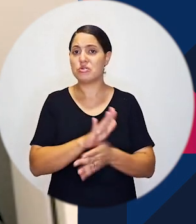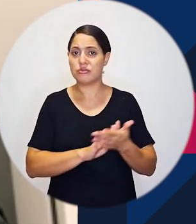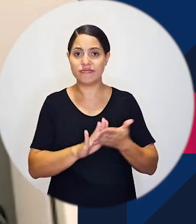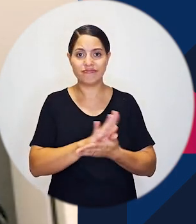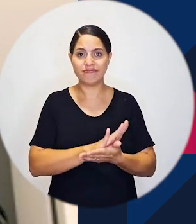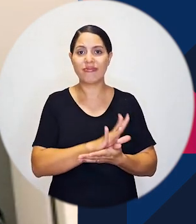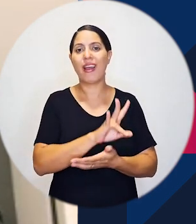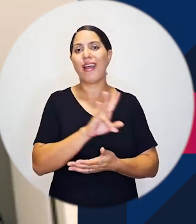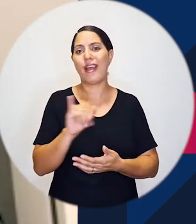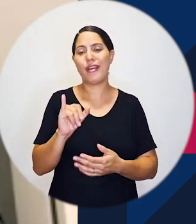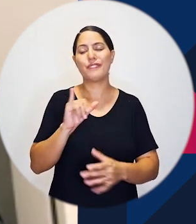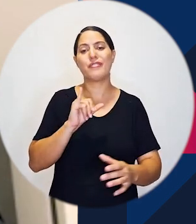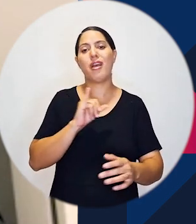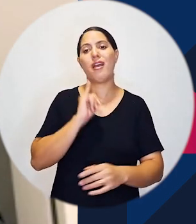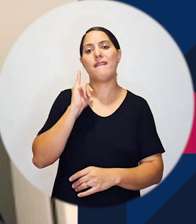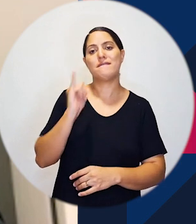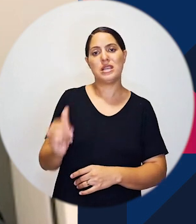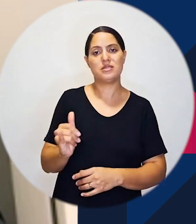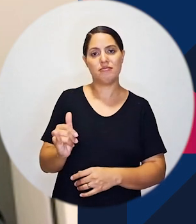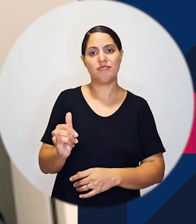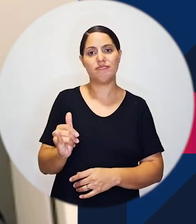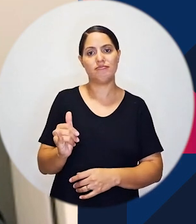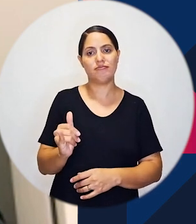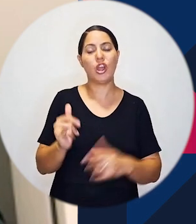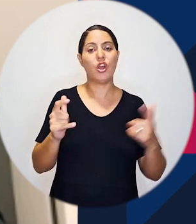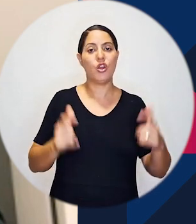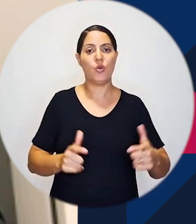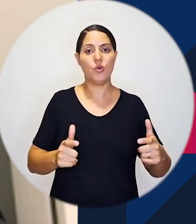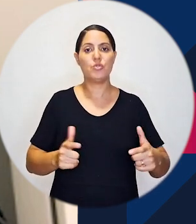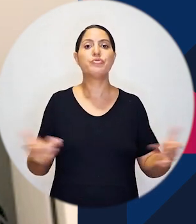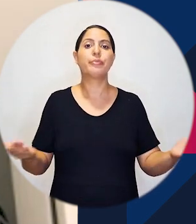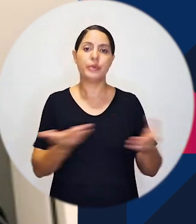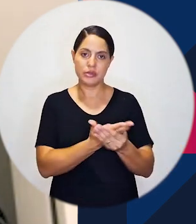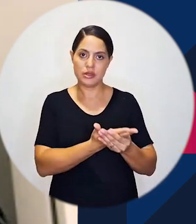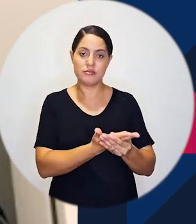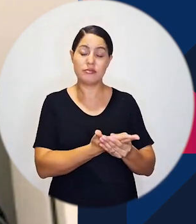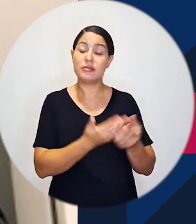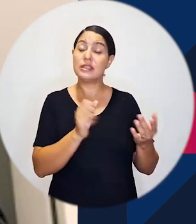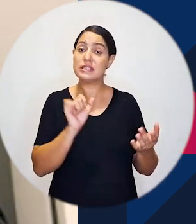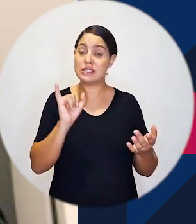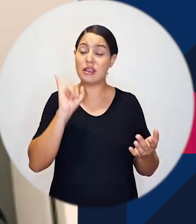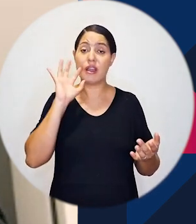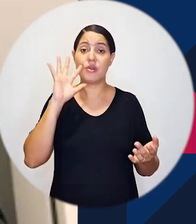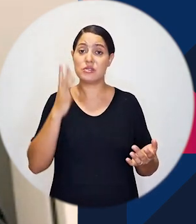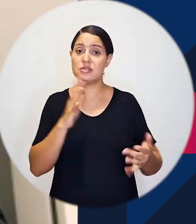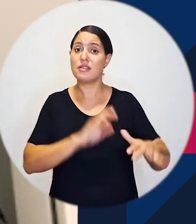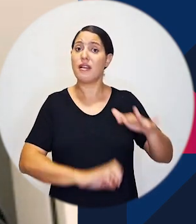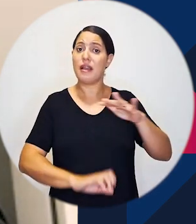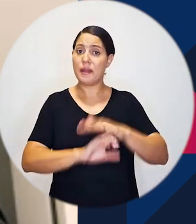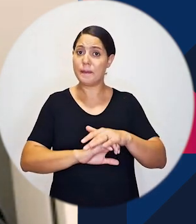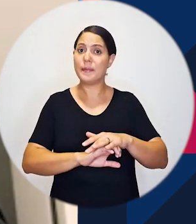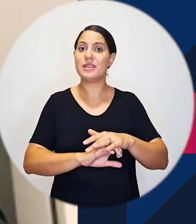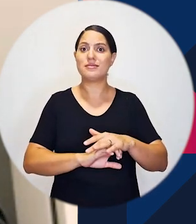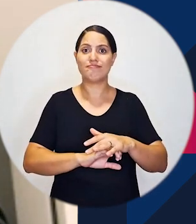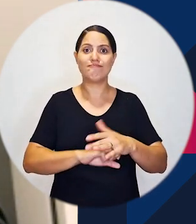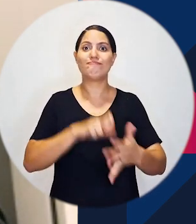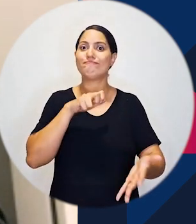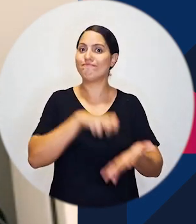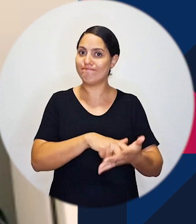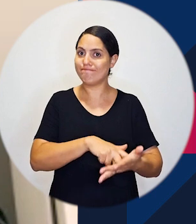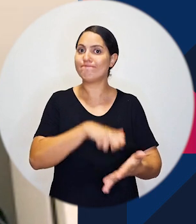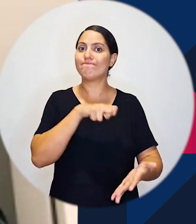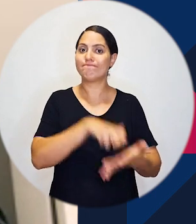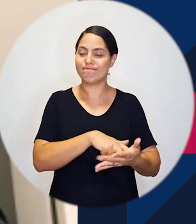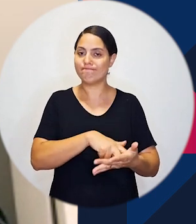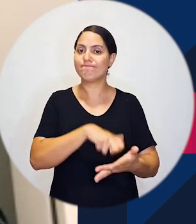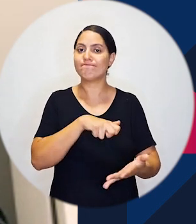isso será comunicado nos autos e a empresa poderá ficar sujeita aí a uma